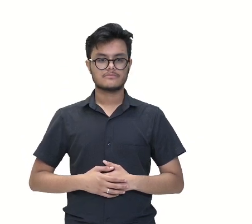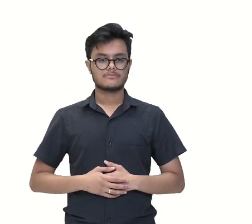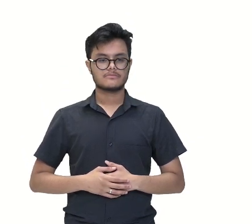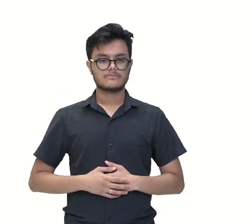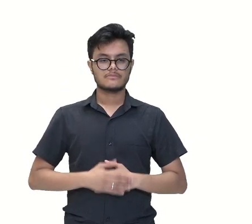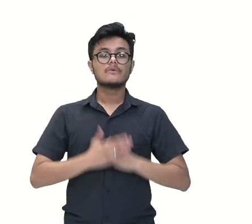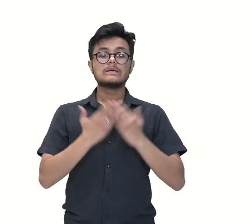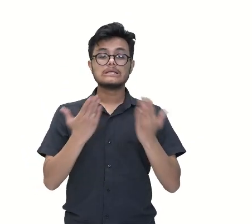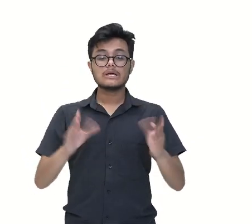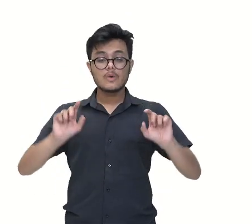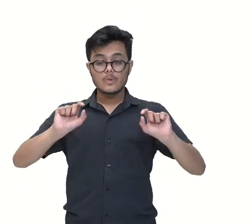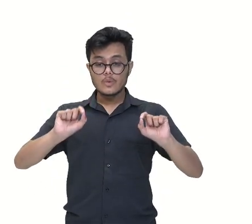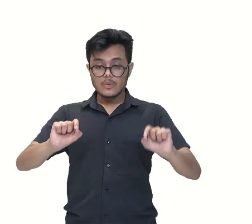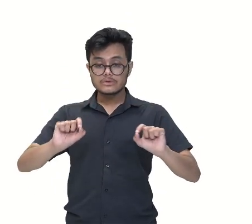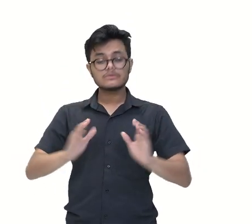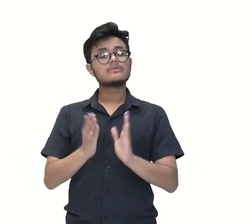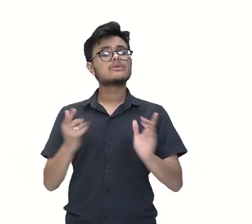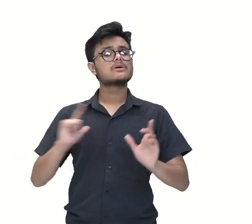Então, nós temos